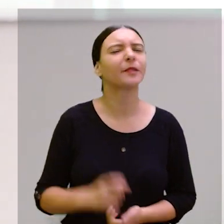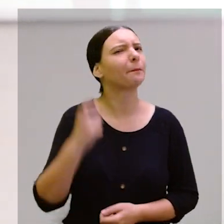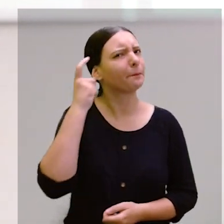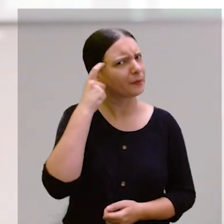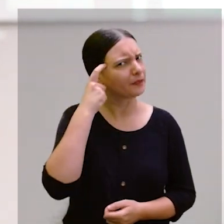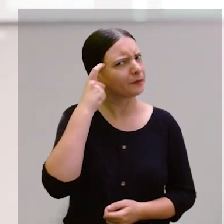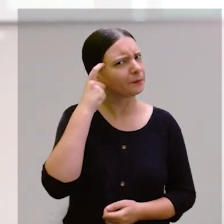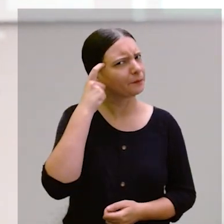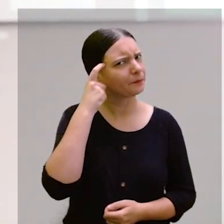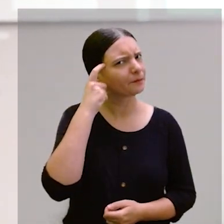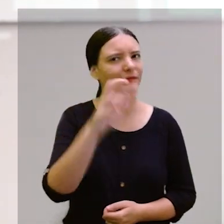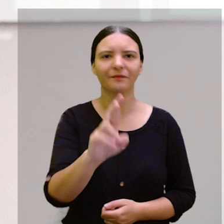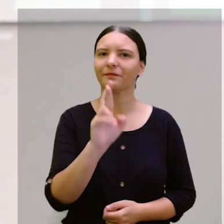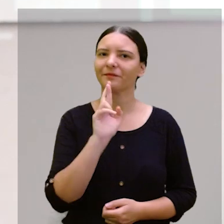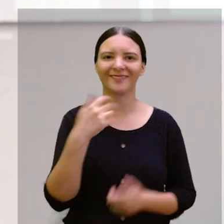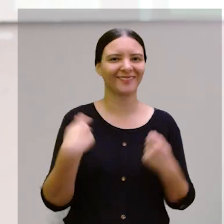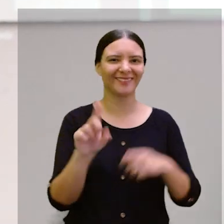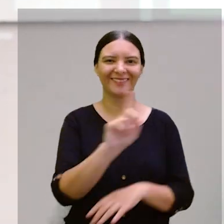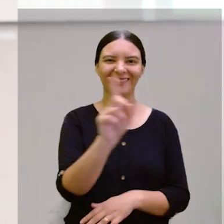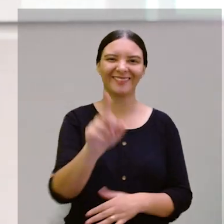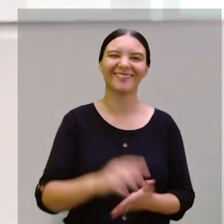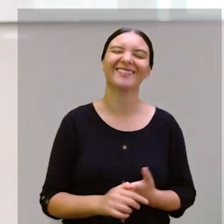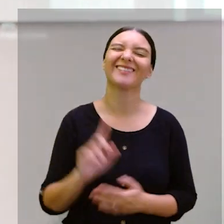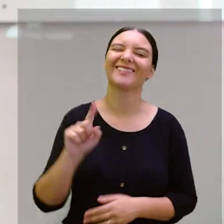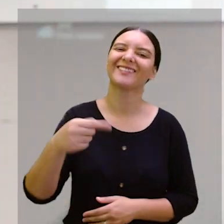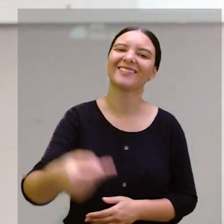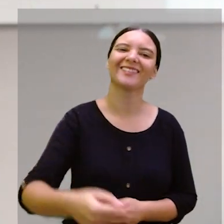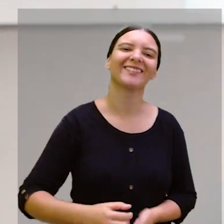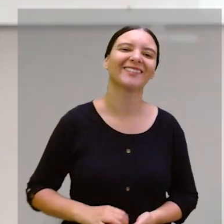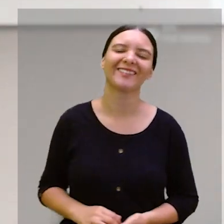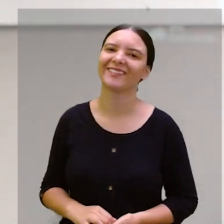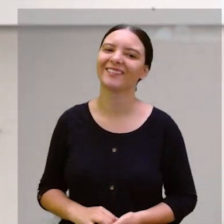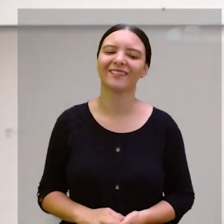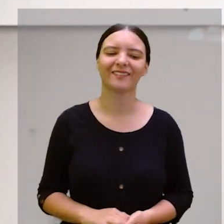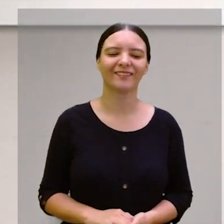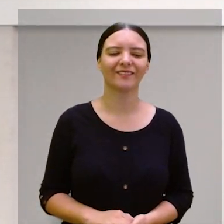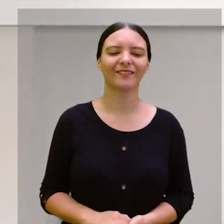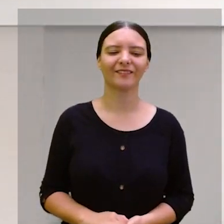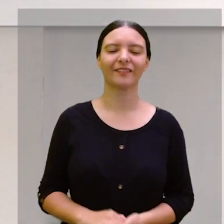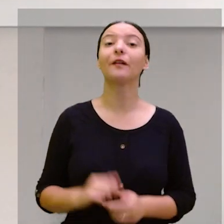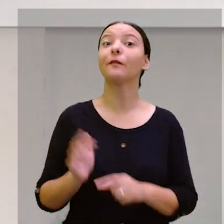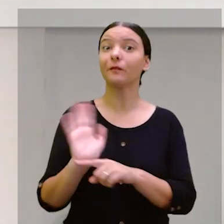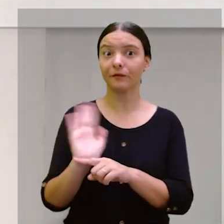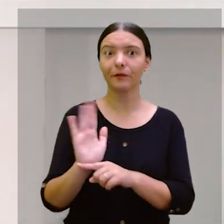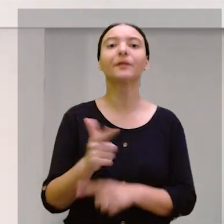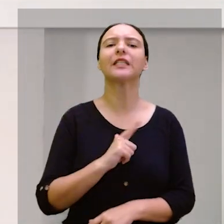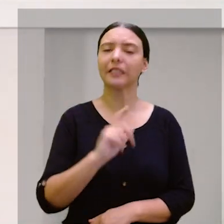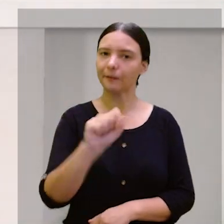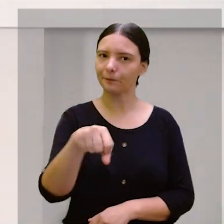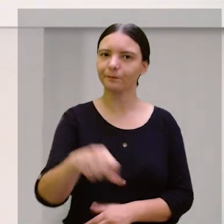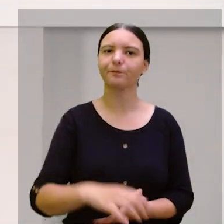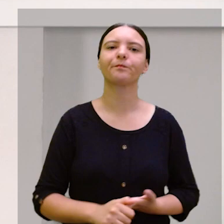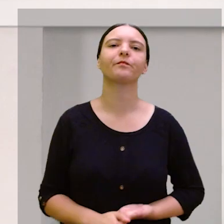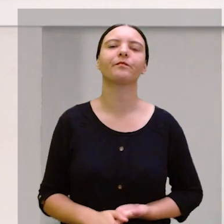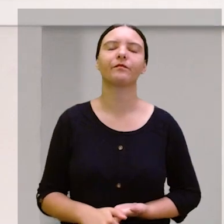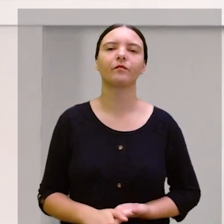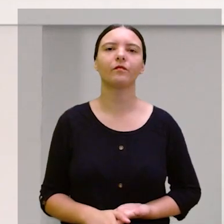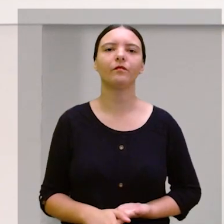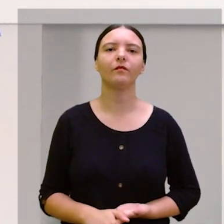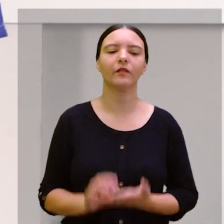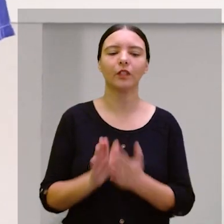Pensem. Não precisa responder. Próxima. Tem um filme. Esse é um livro